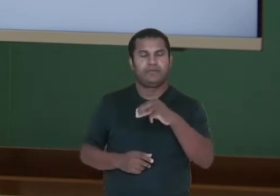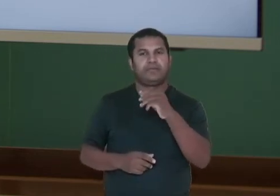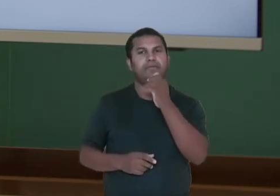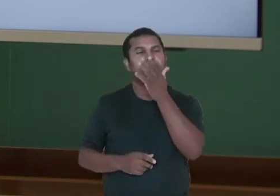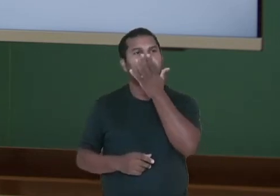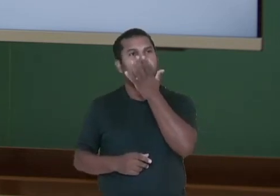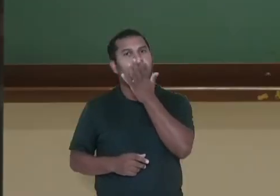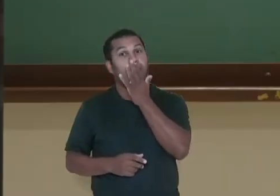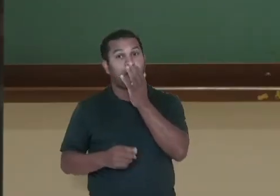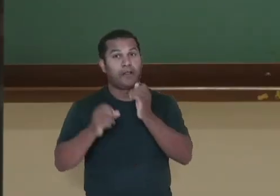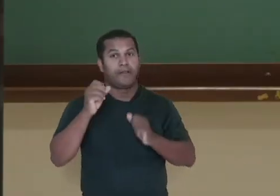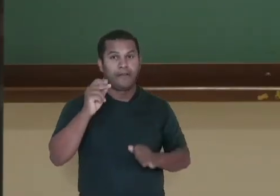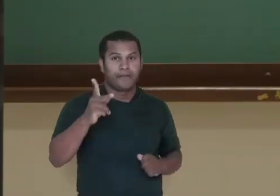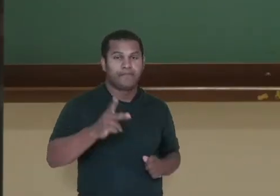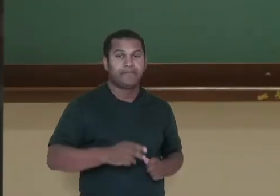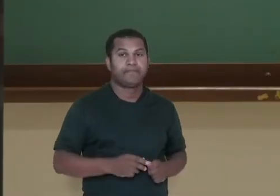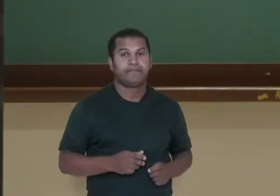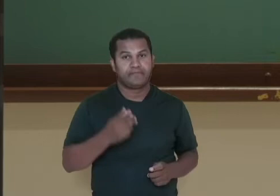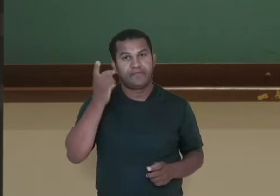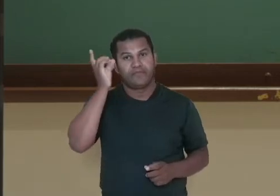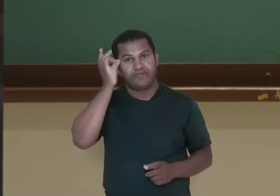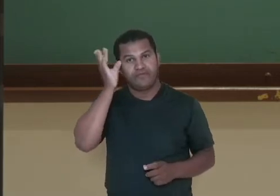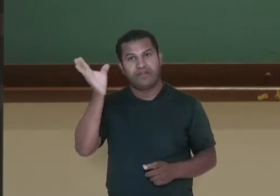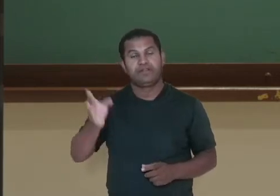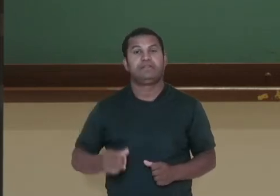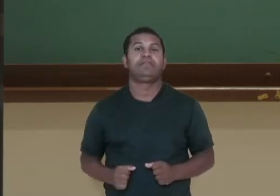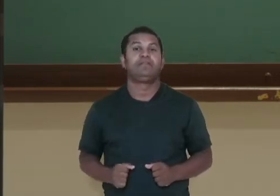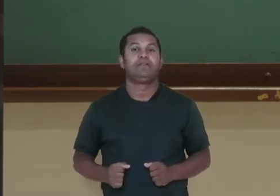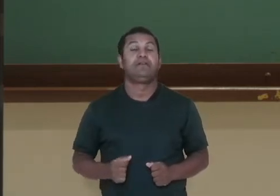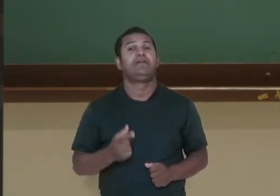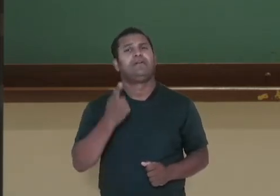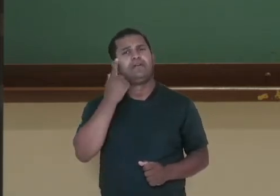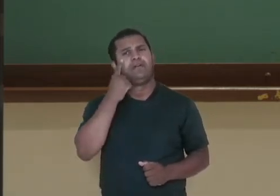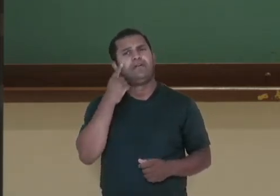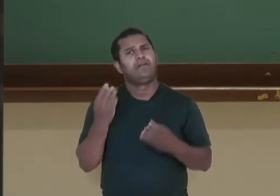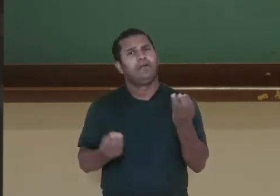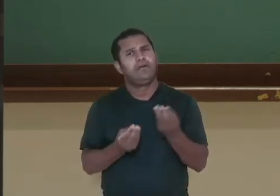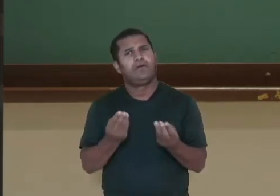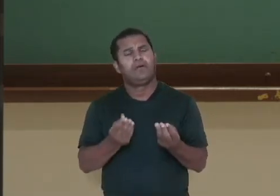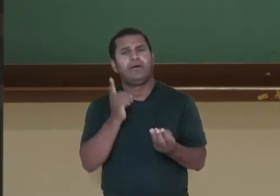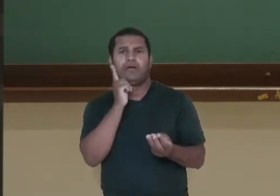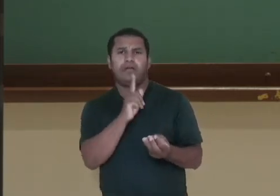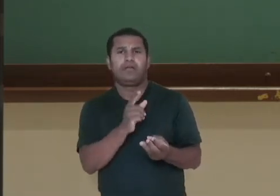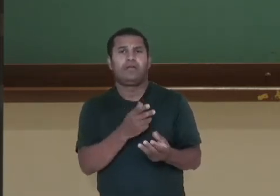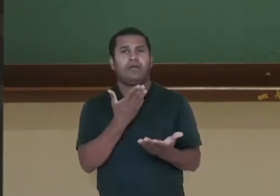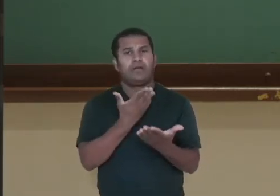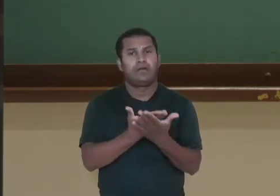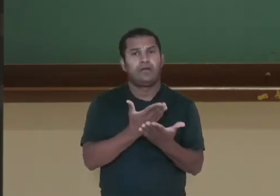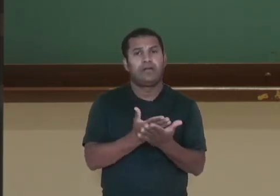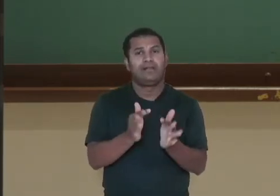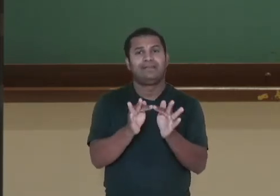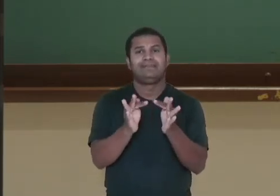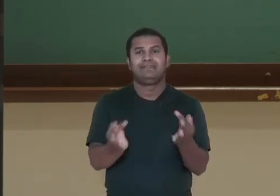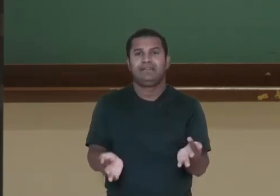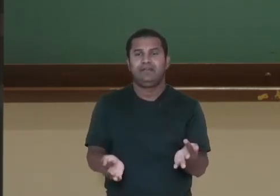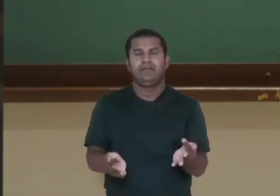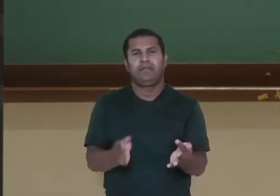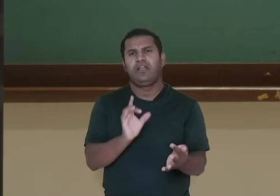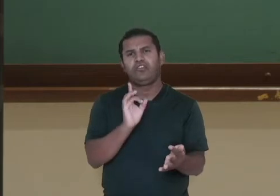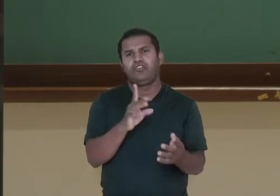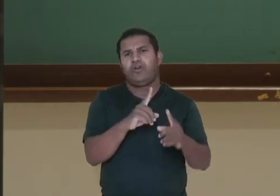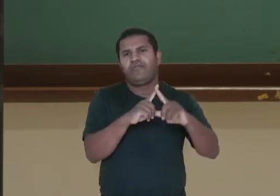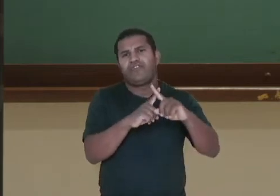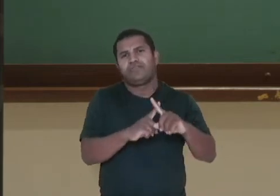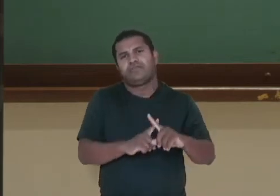Ok? Tranquilo? De boas? Viram que são continhas simples de operações de matemática simples, de só multiplicação,